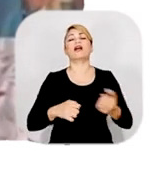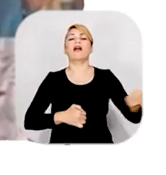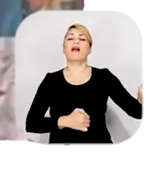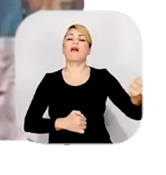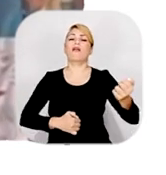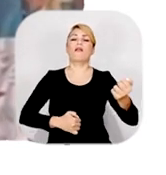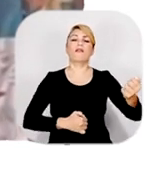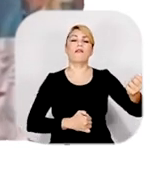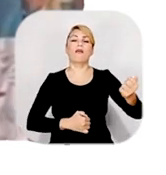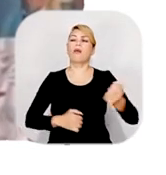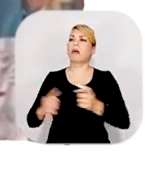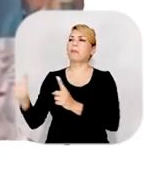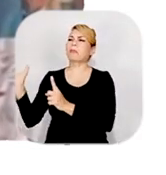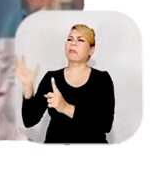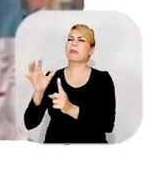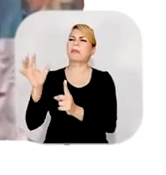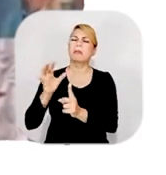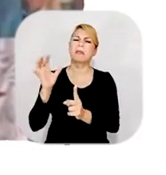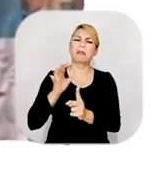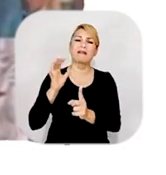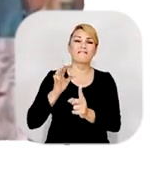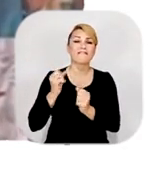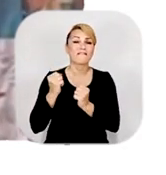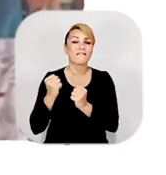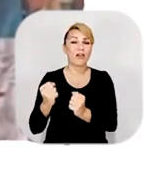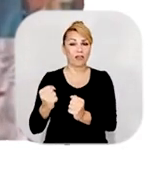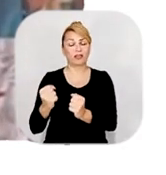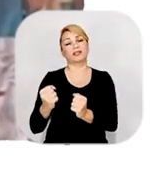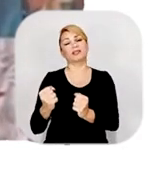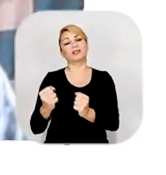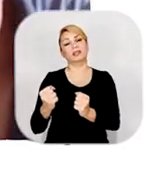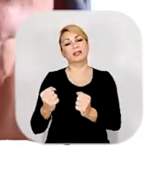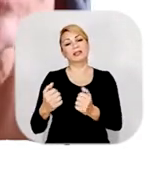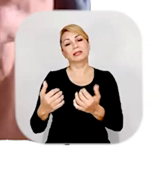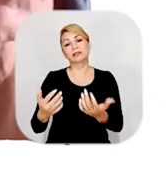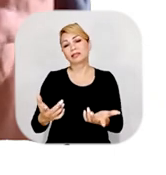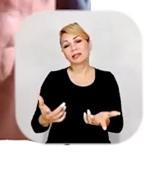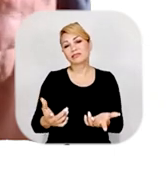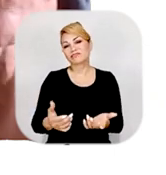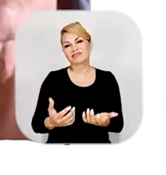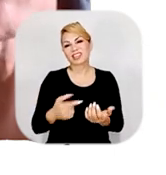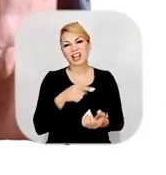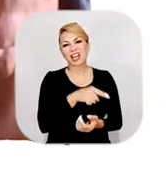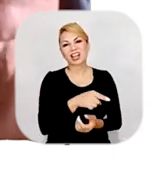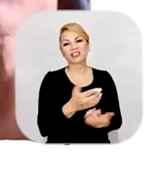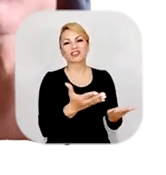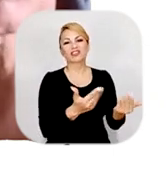esse está dominando, e com equipamentos de som muito alto,